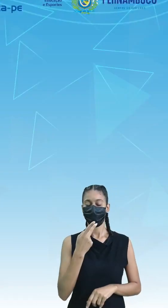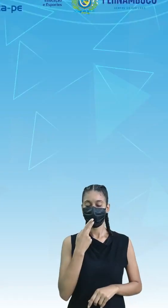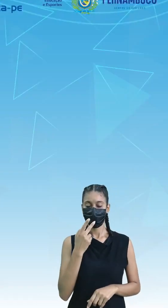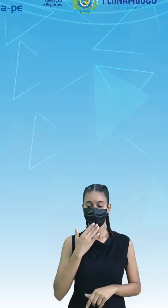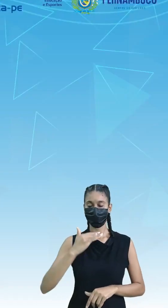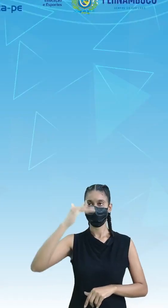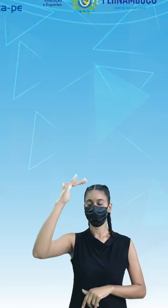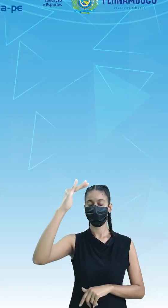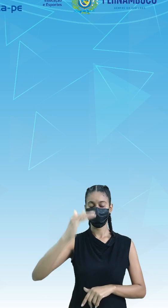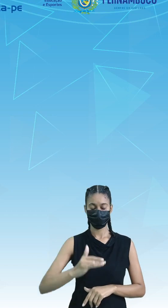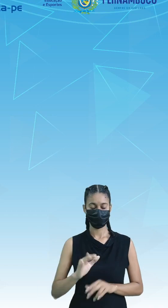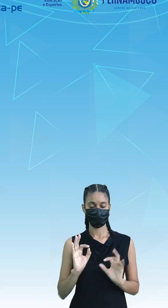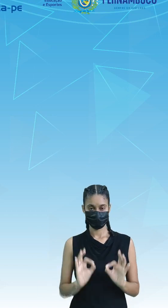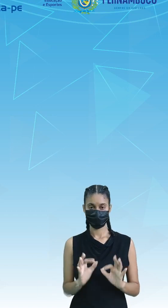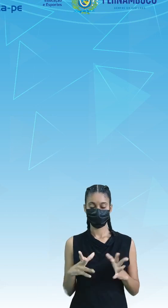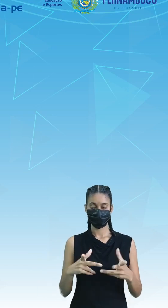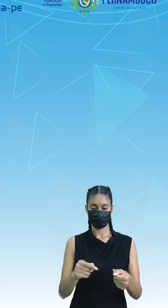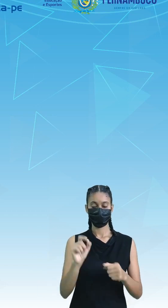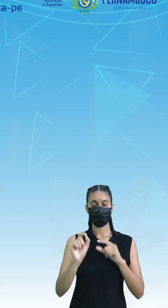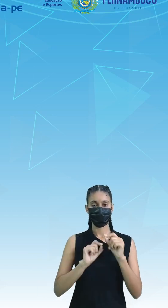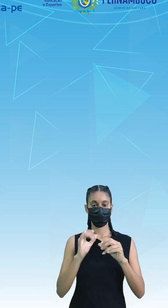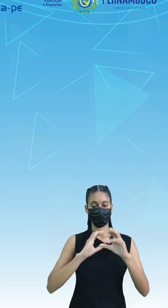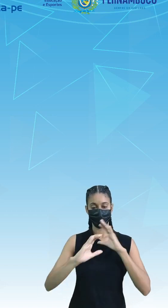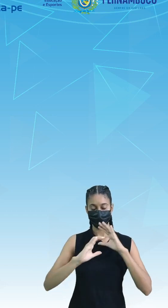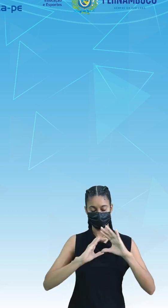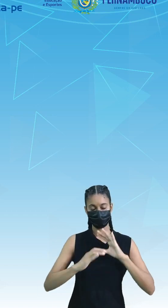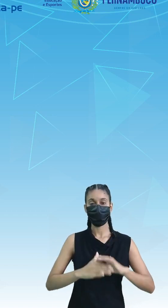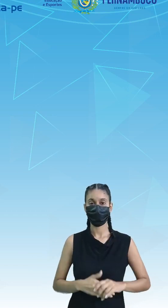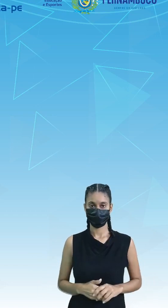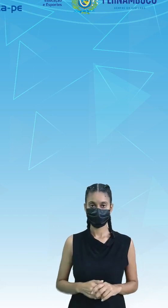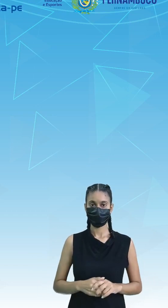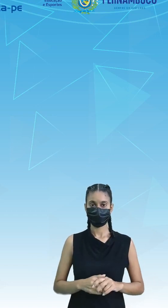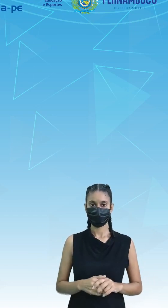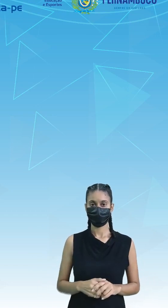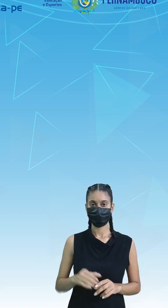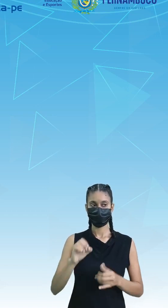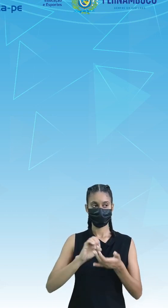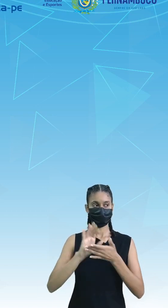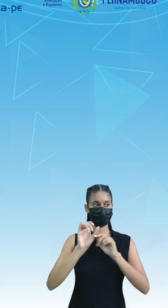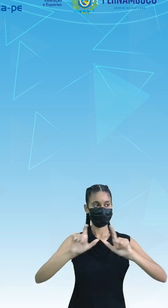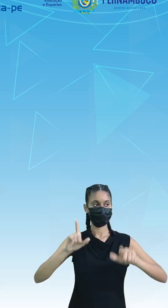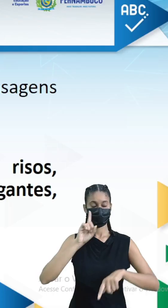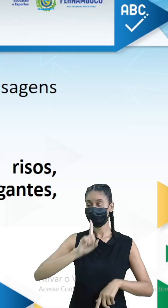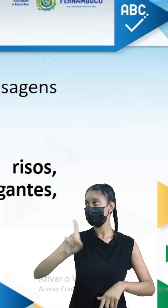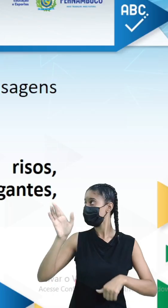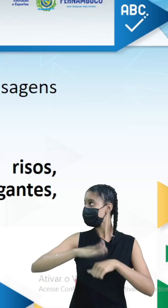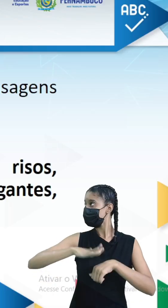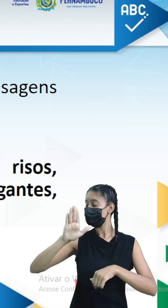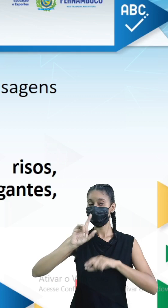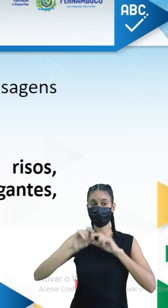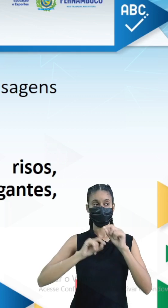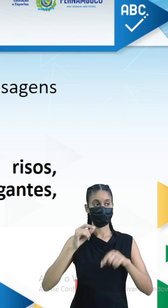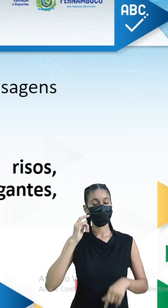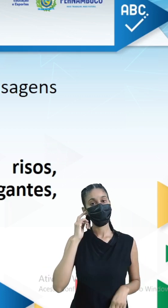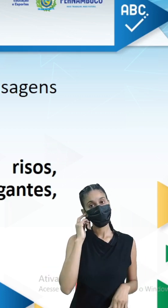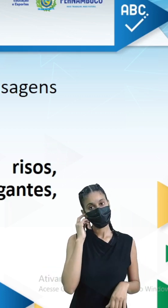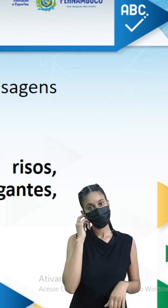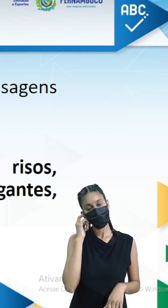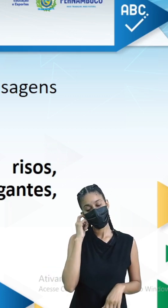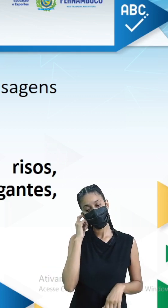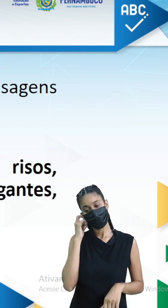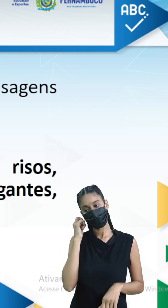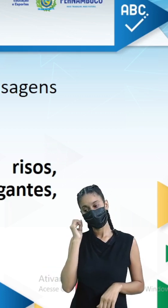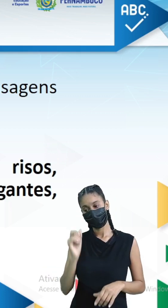fala baixo, certo? Tudo isso está comunicando. E na tela trago mais. Esses sinais são companheiros